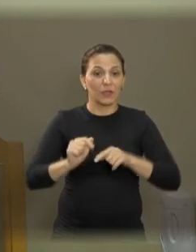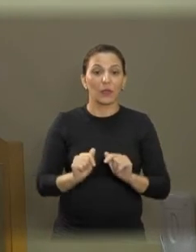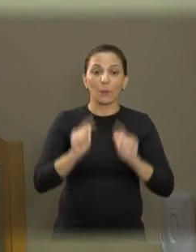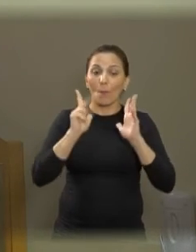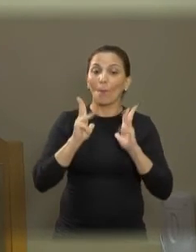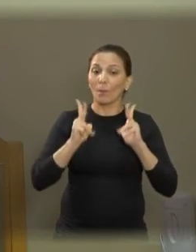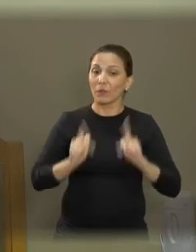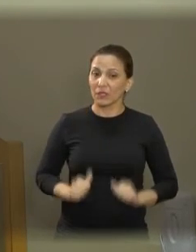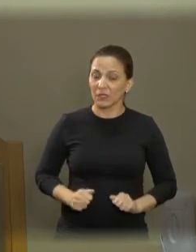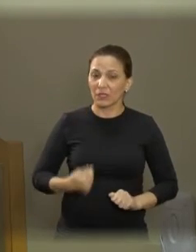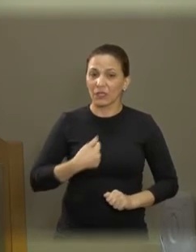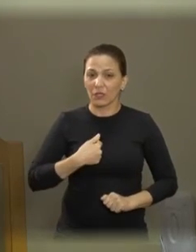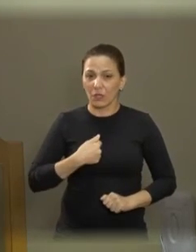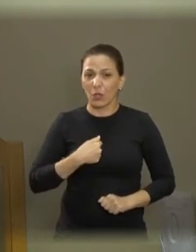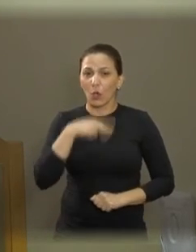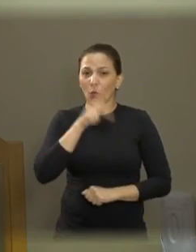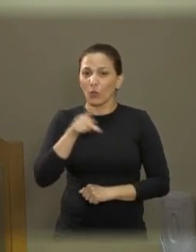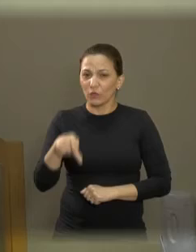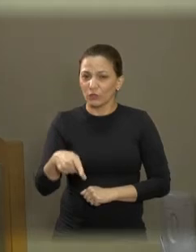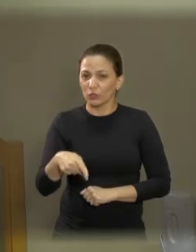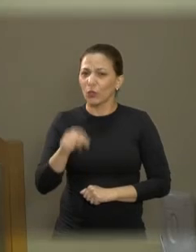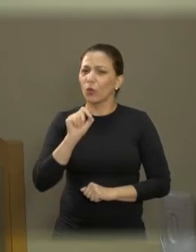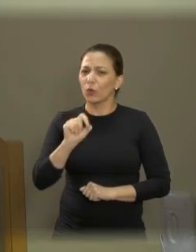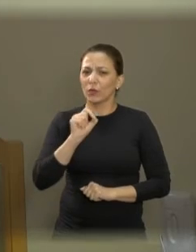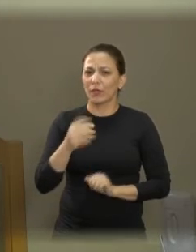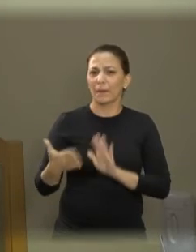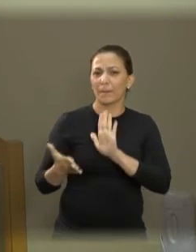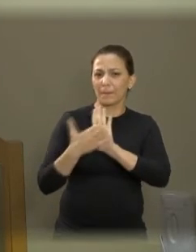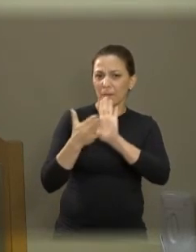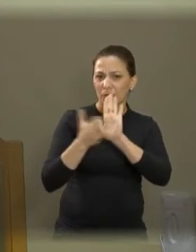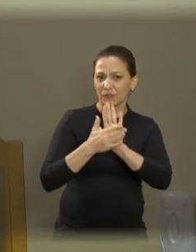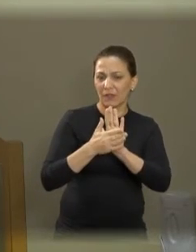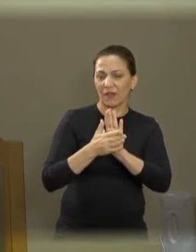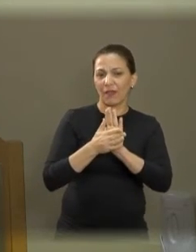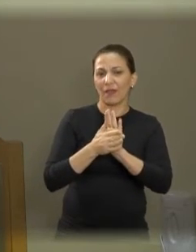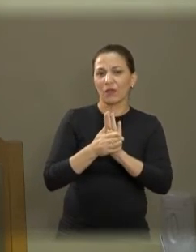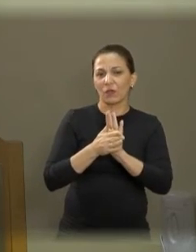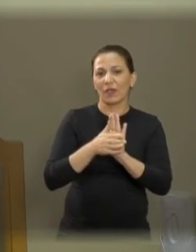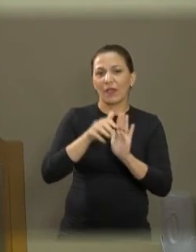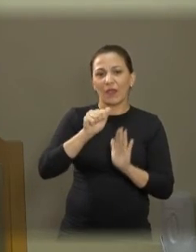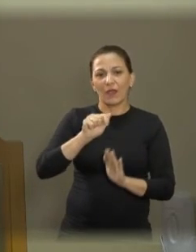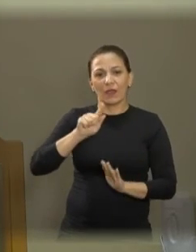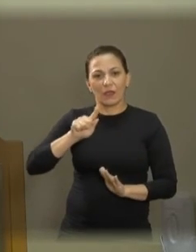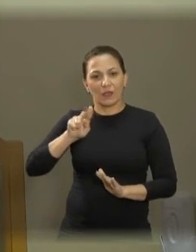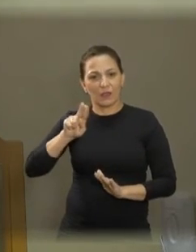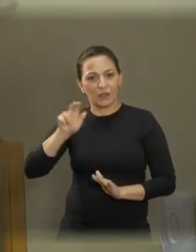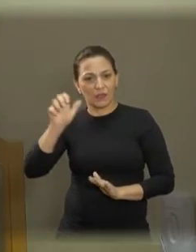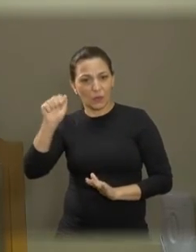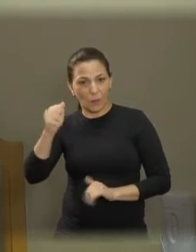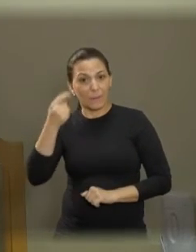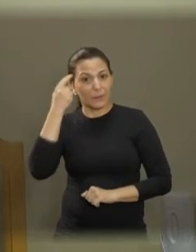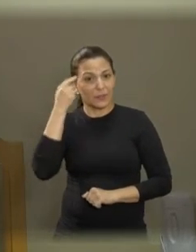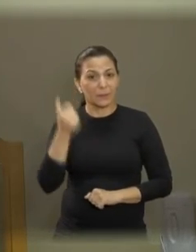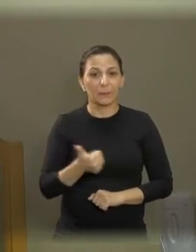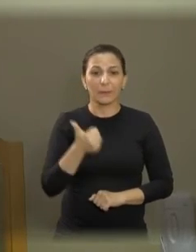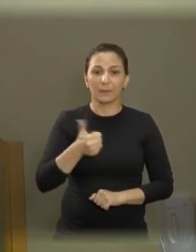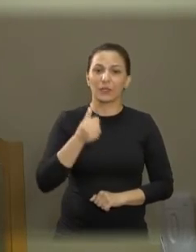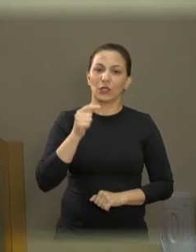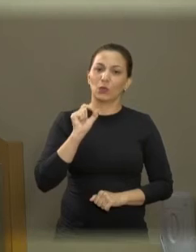para limpeza. Isso permite ao professor, ao docente, colocar lá no quadro água. Primeiro, o material ser pensado, até porque o